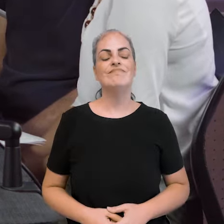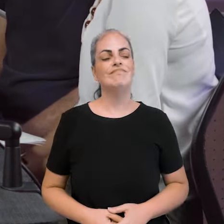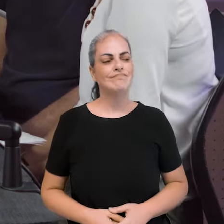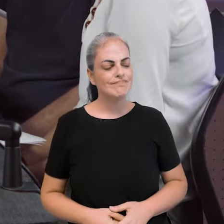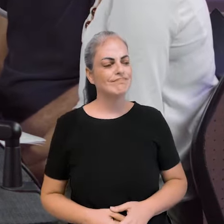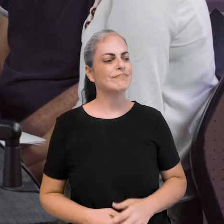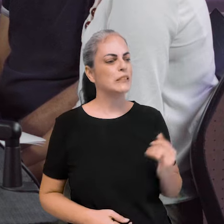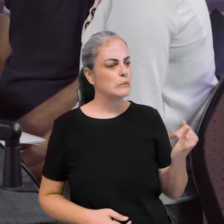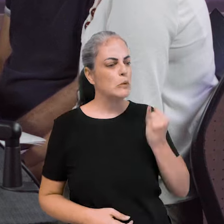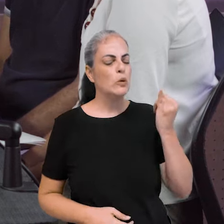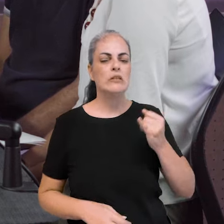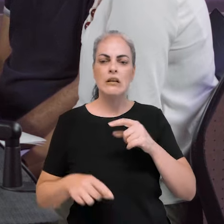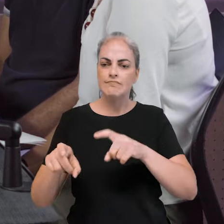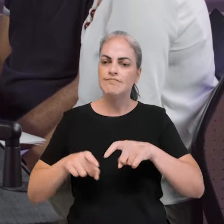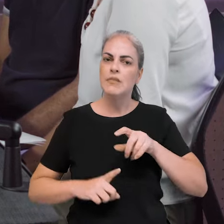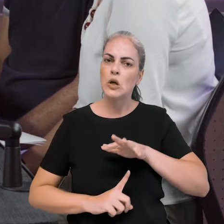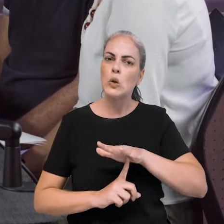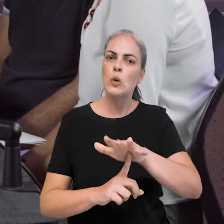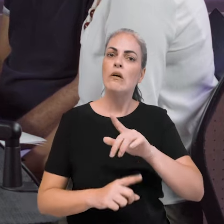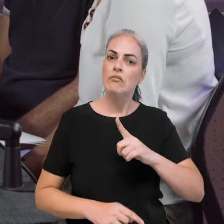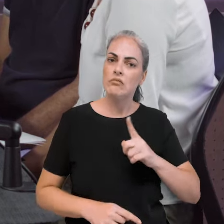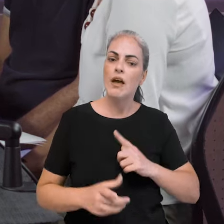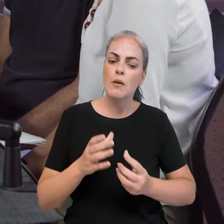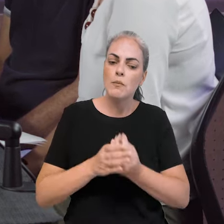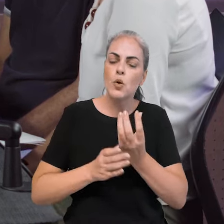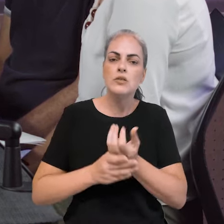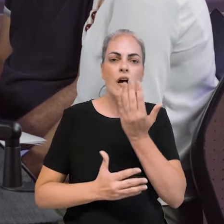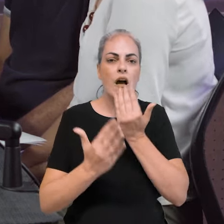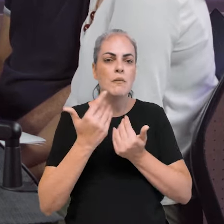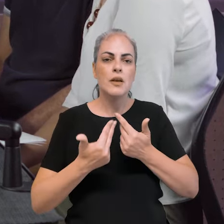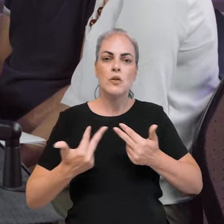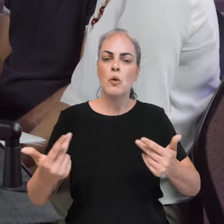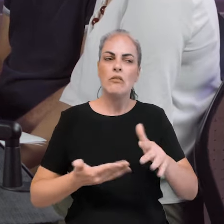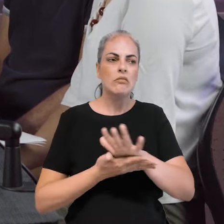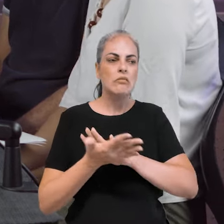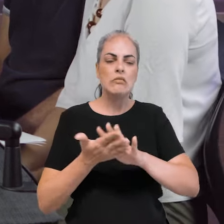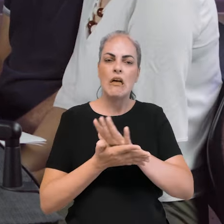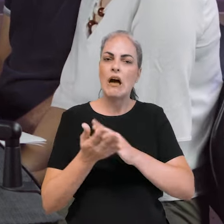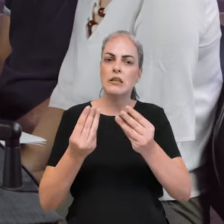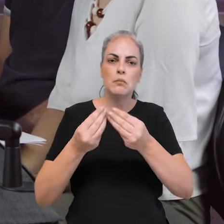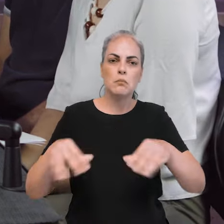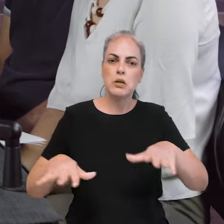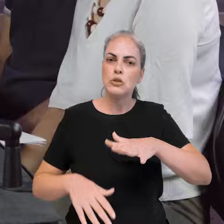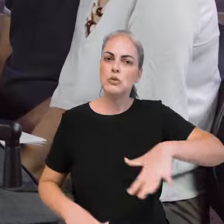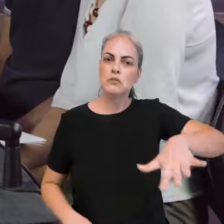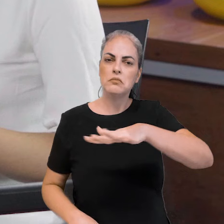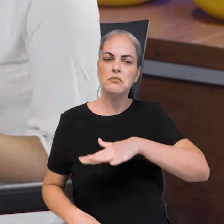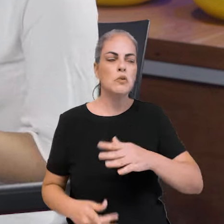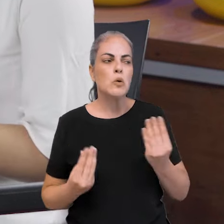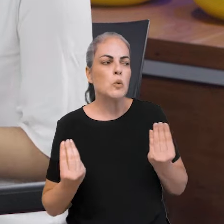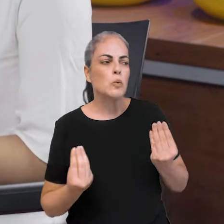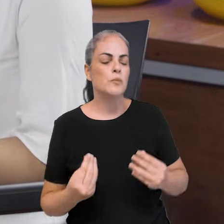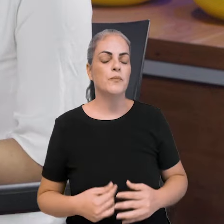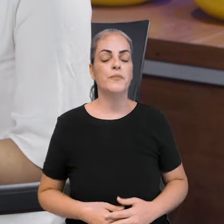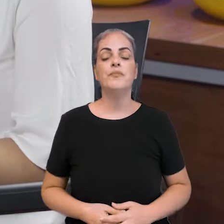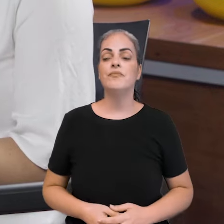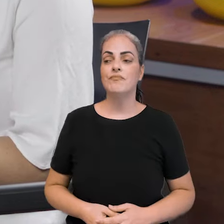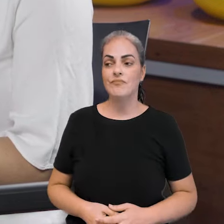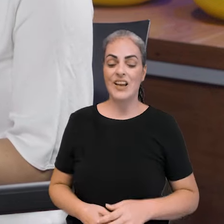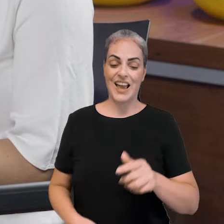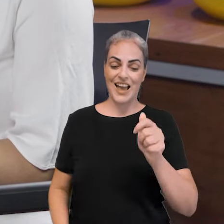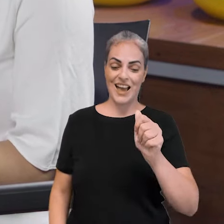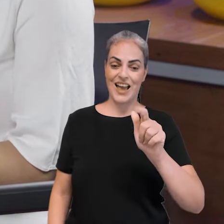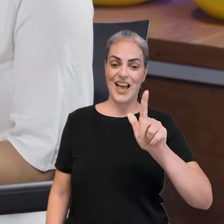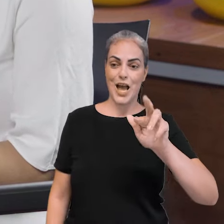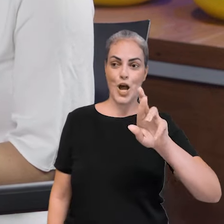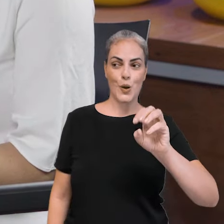né, da agroecologia é uma produção que não agride o meio ambiente. O que que isso significa na prática? A agroecologia,